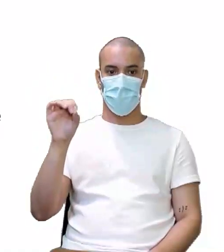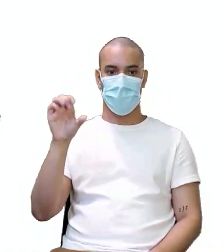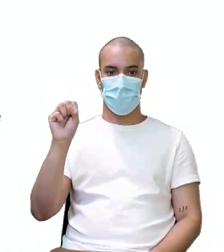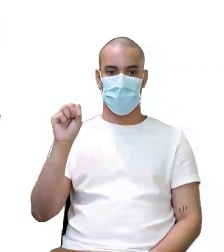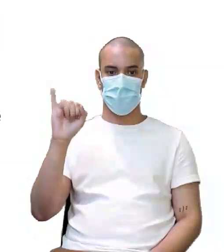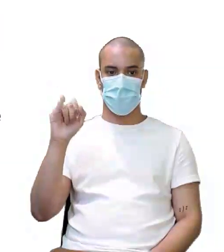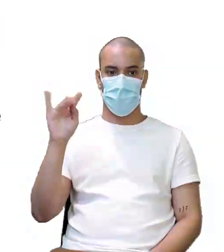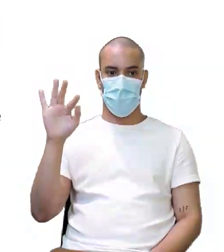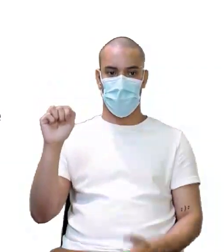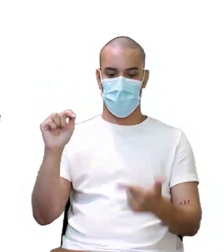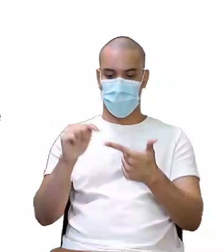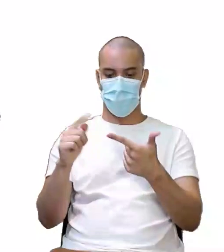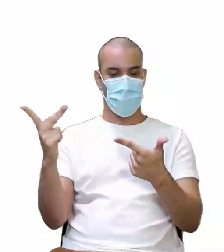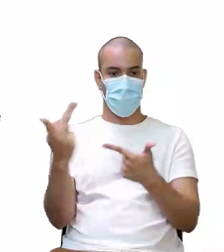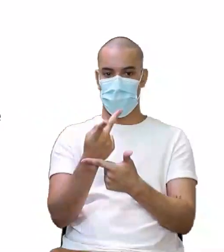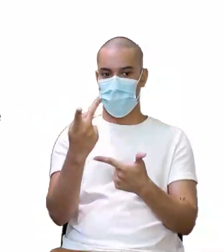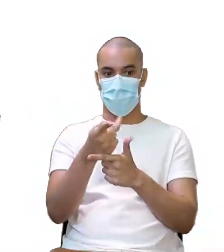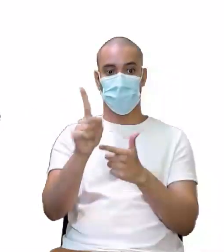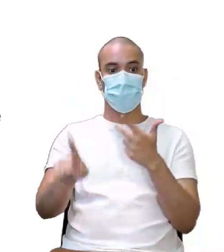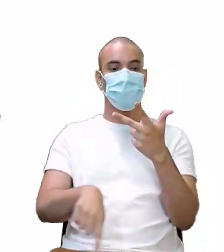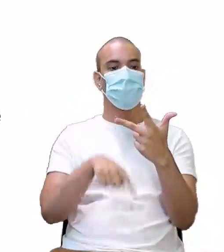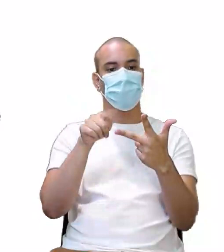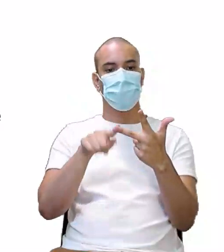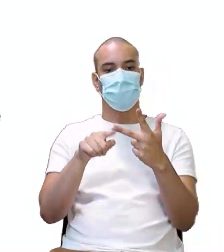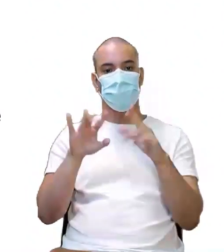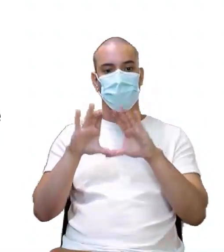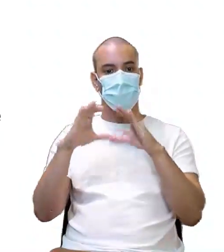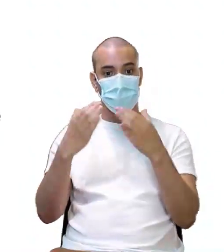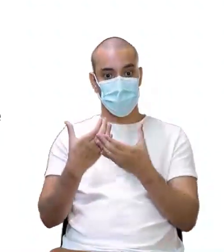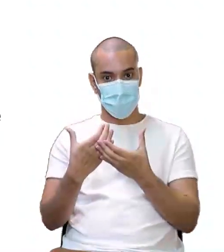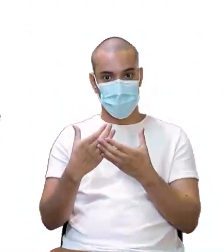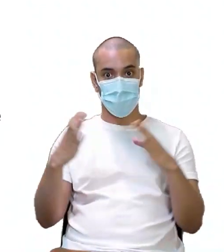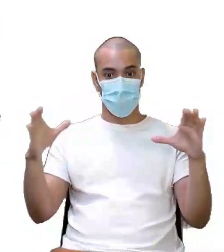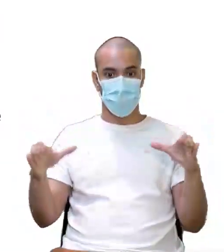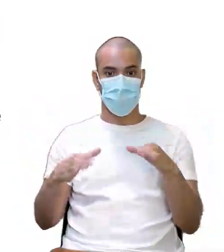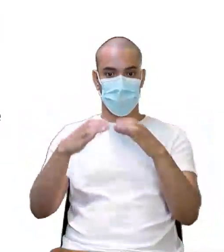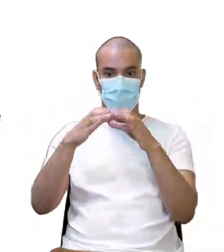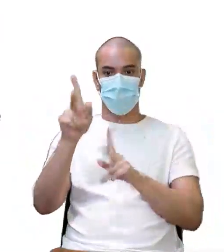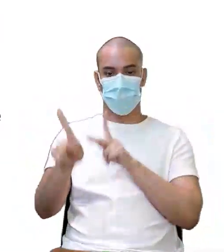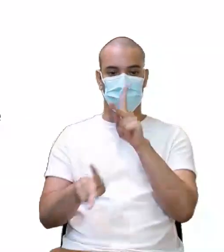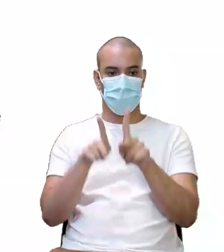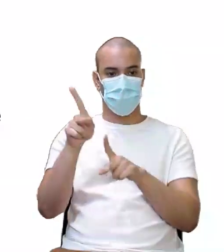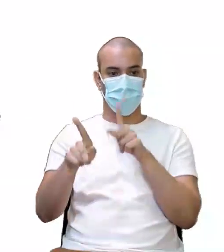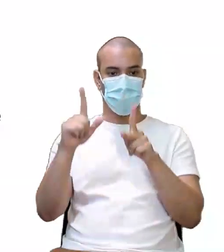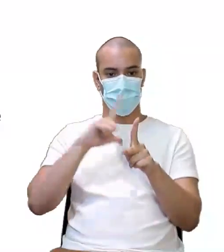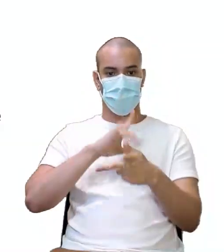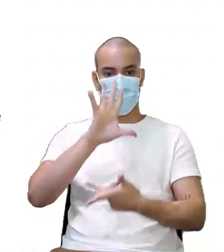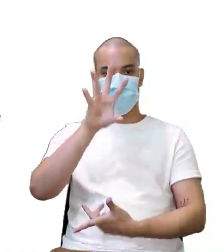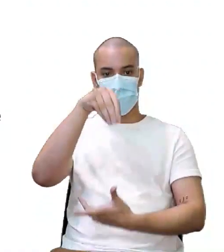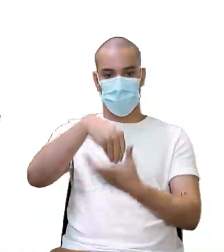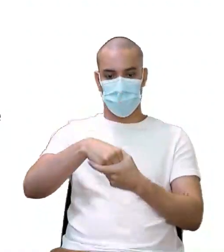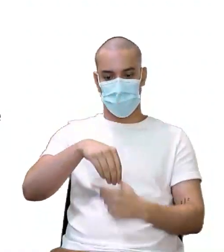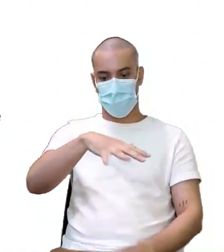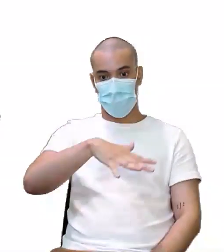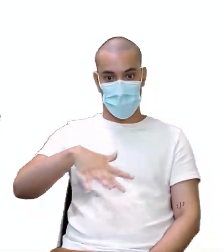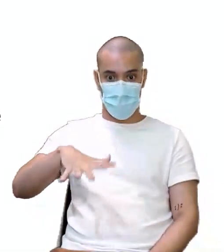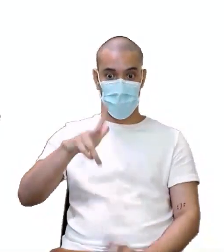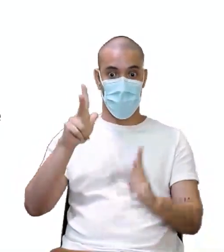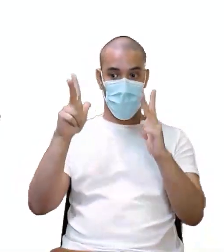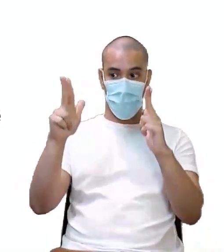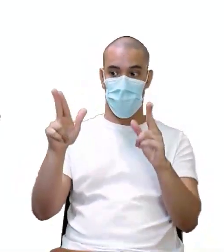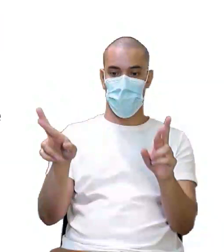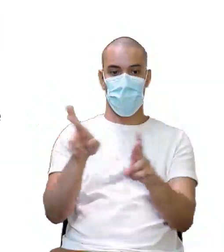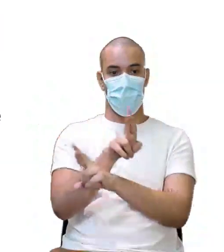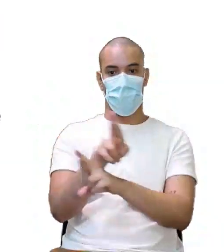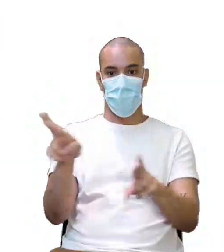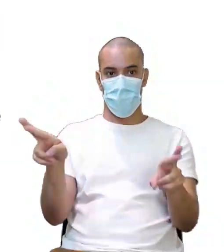errado. 3. Comunidade é o conjunto de populações que habitam o mesmo ambiente